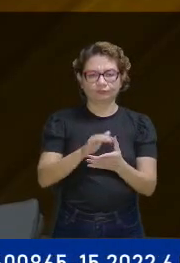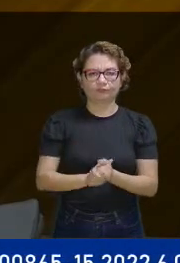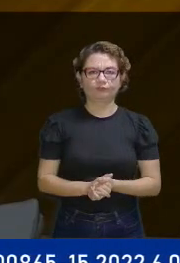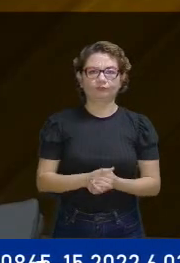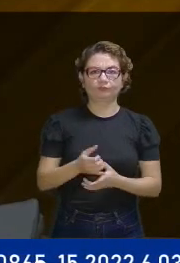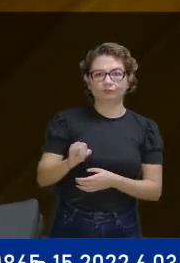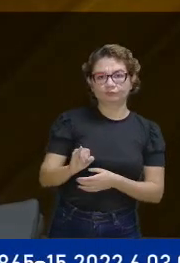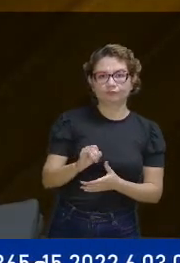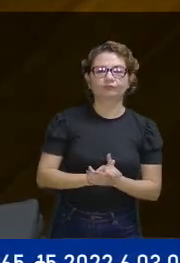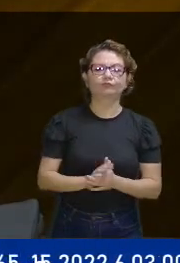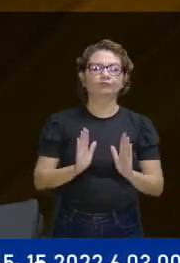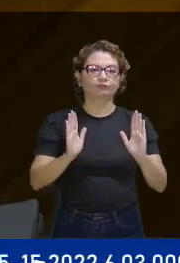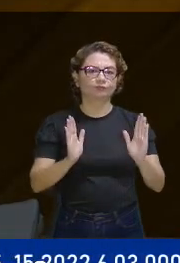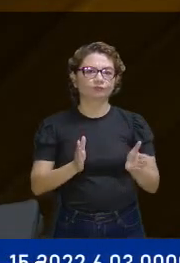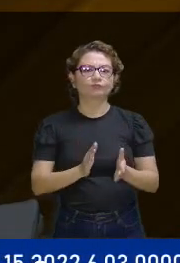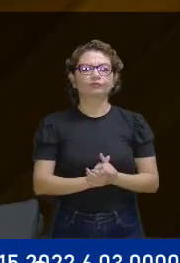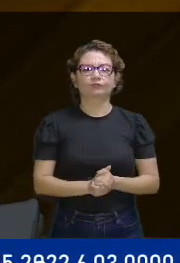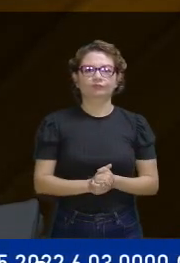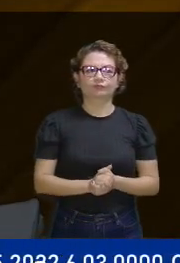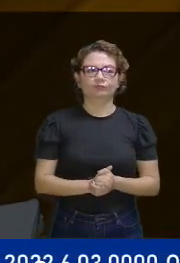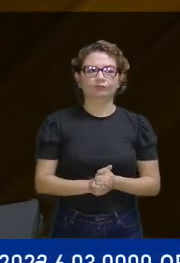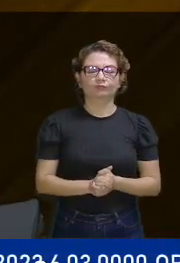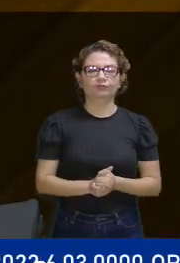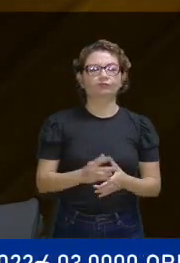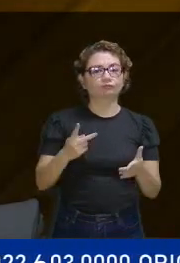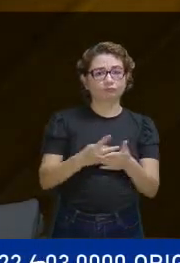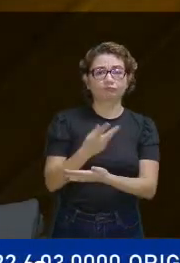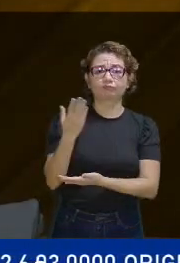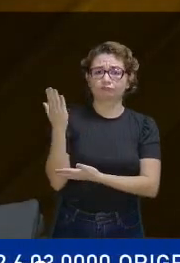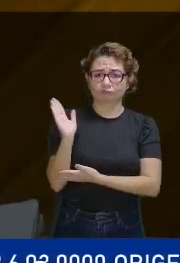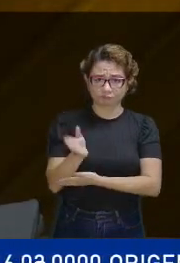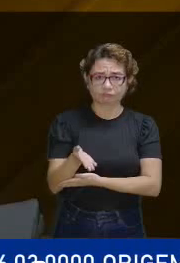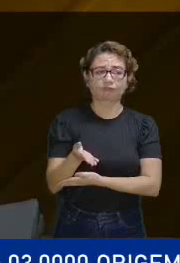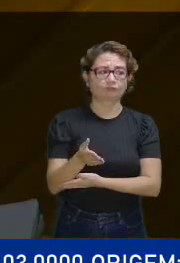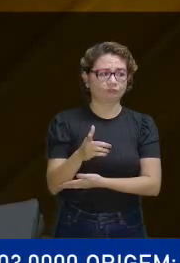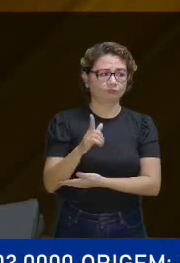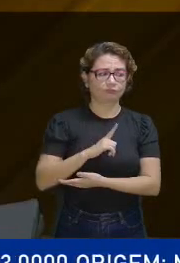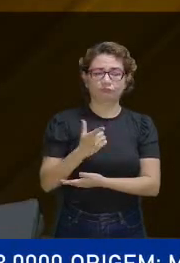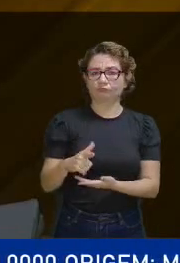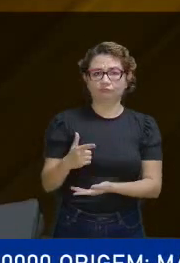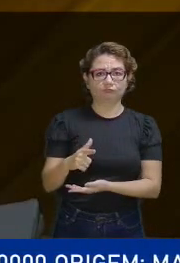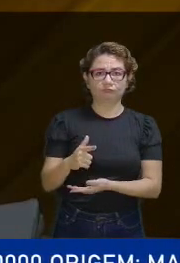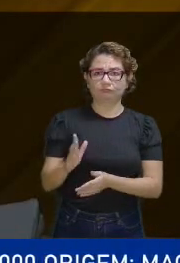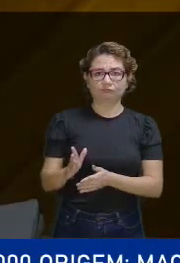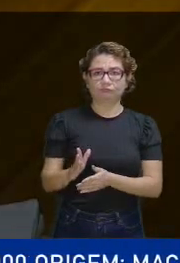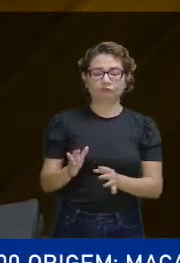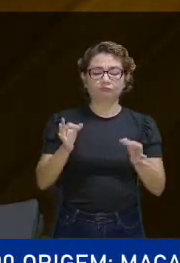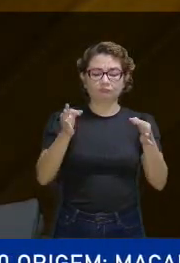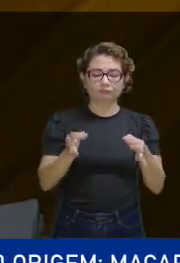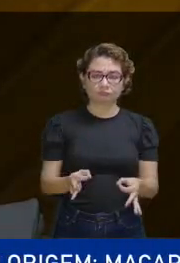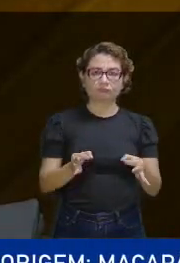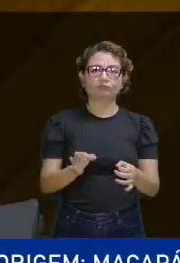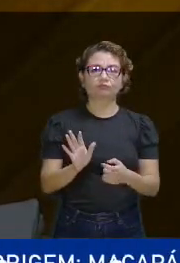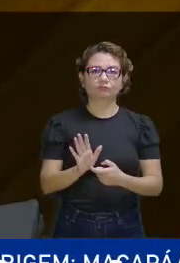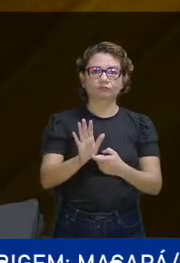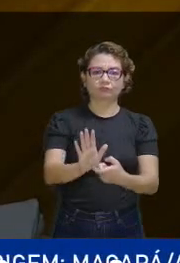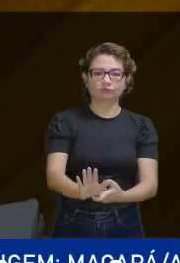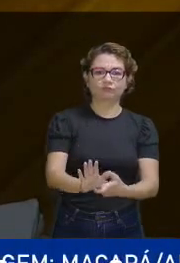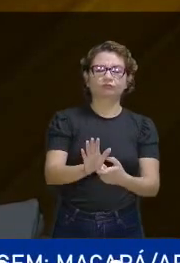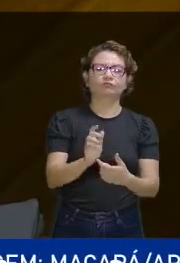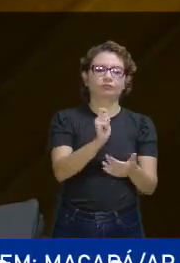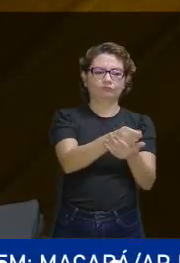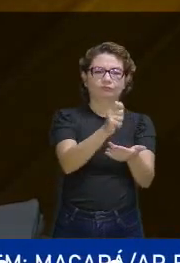quadro fático delineado no arresto recorrido, não há nenhum elemento que possa atestar a regularidade dos gastos com